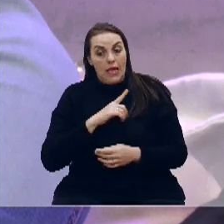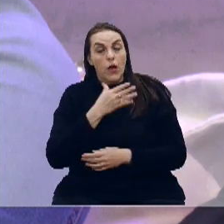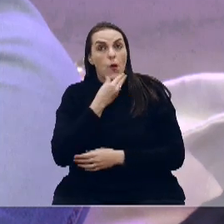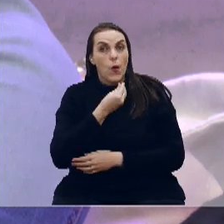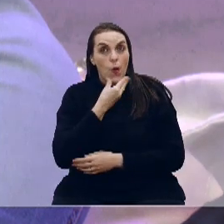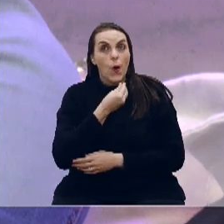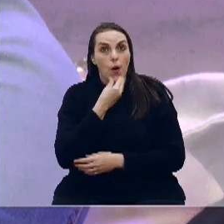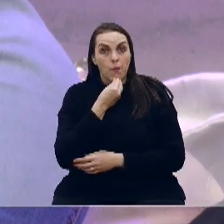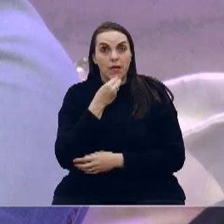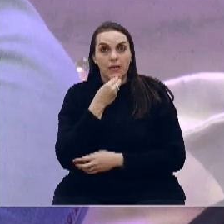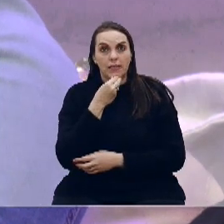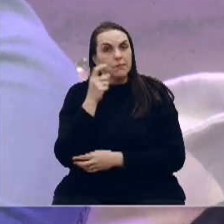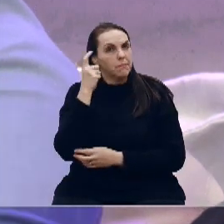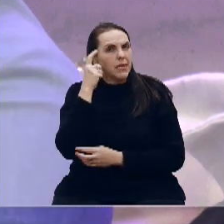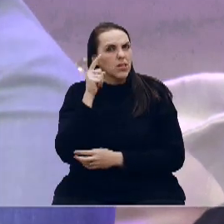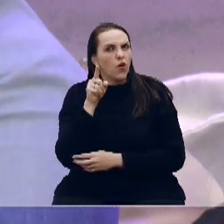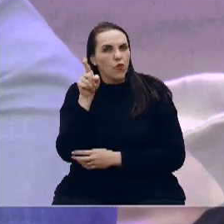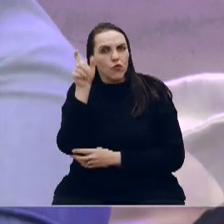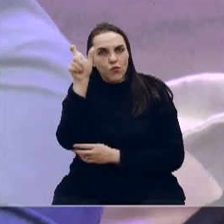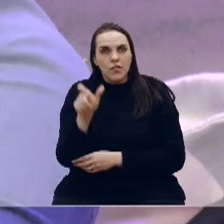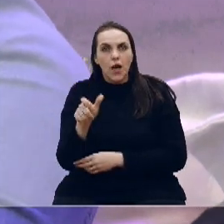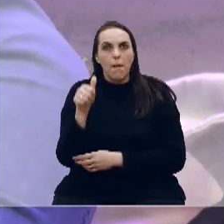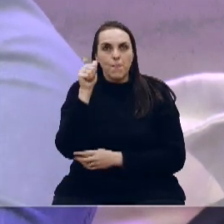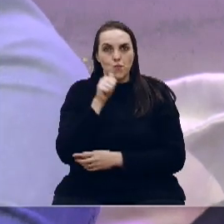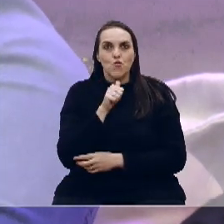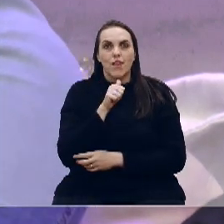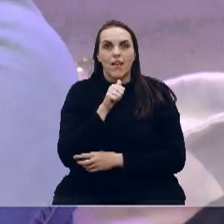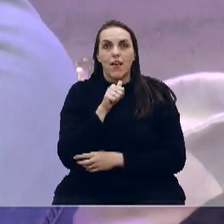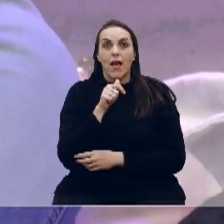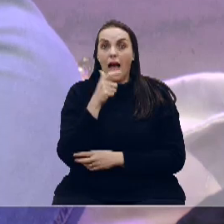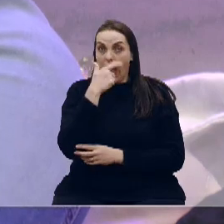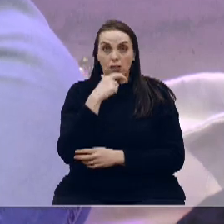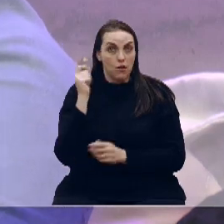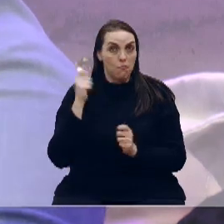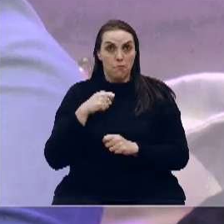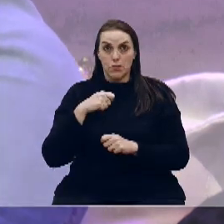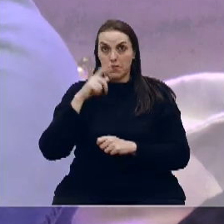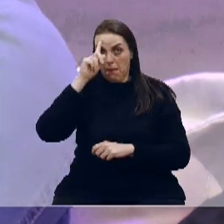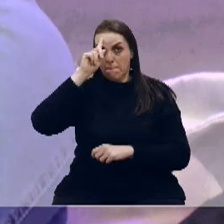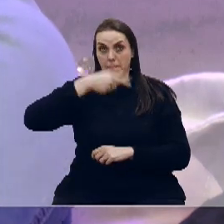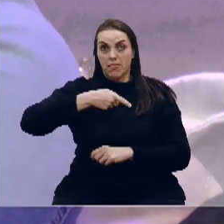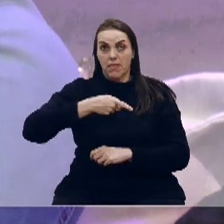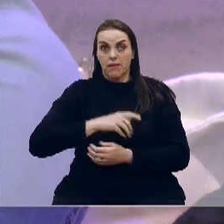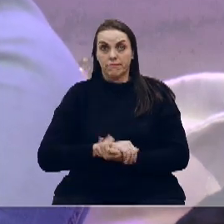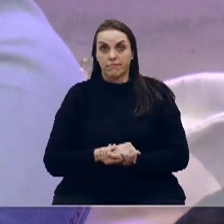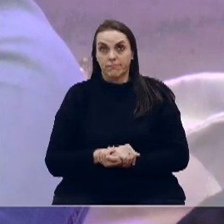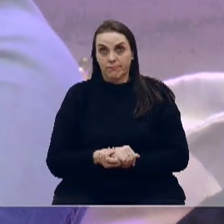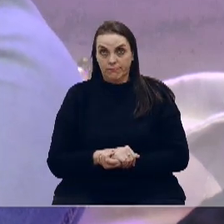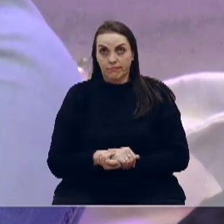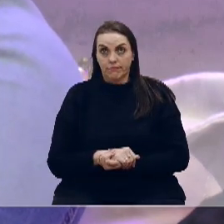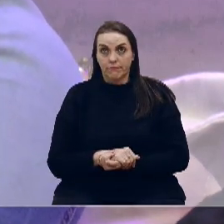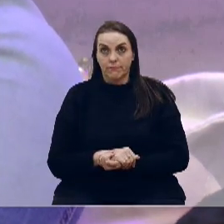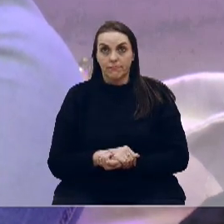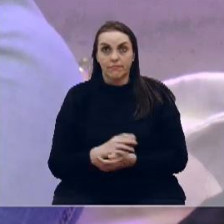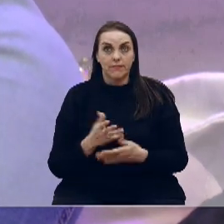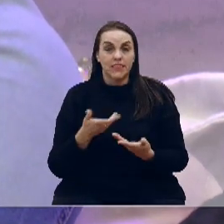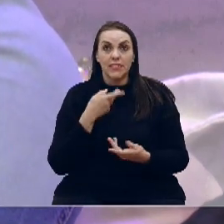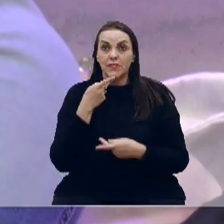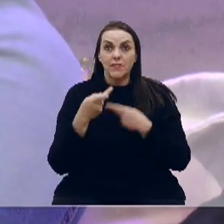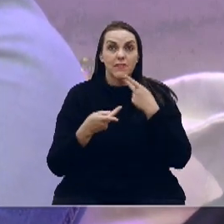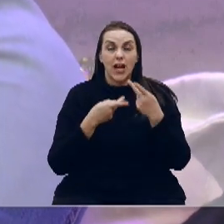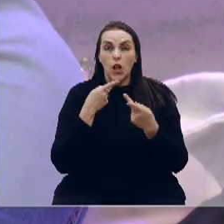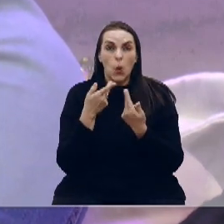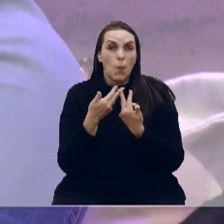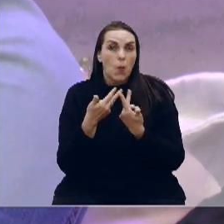tu ser mulher, né, eles acham que eles podem te mandar, né? Que nem eles falam